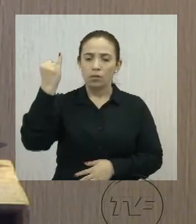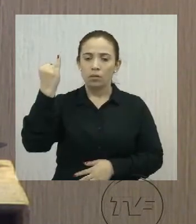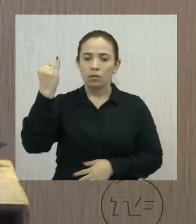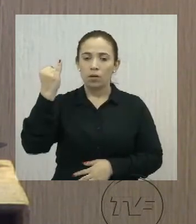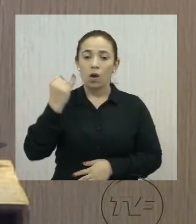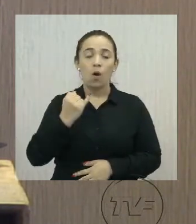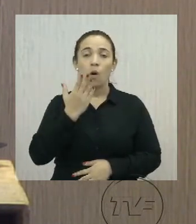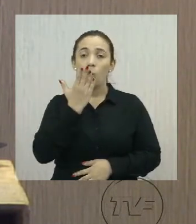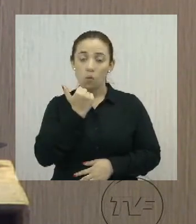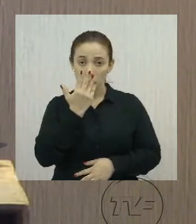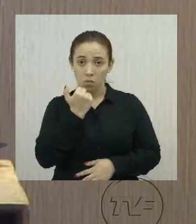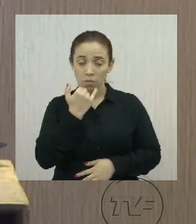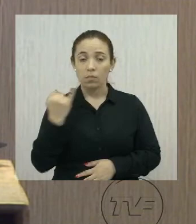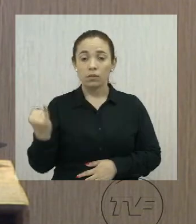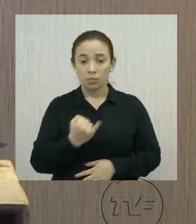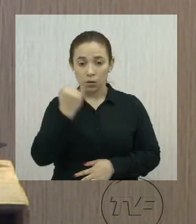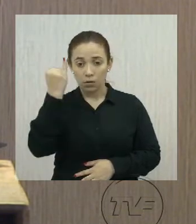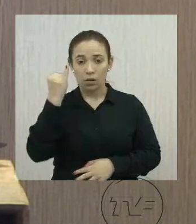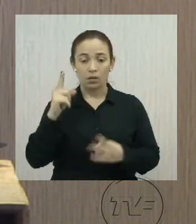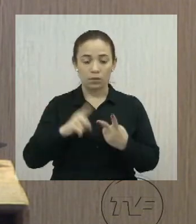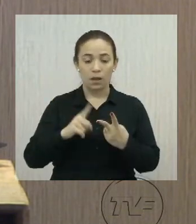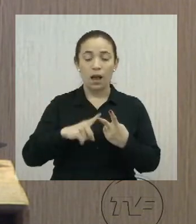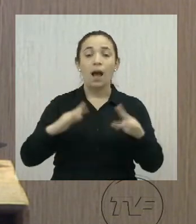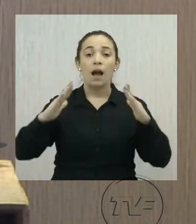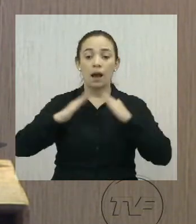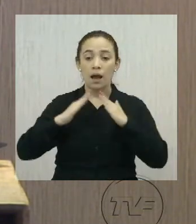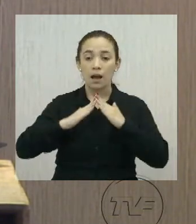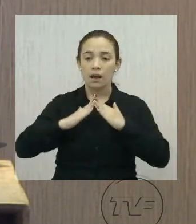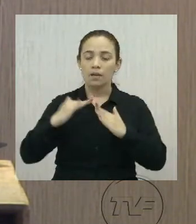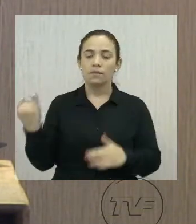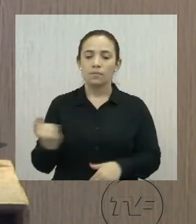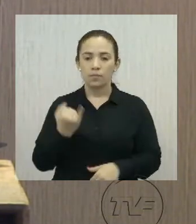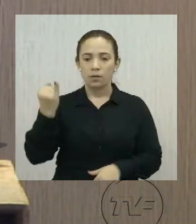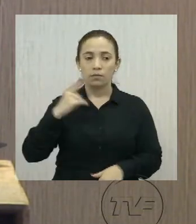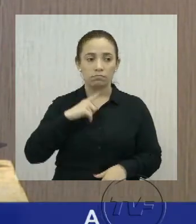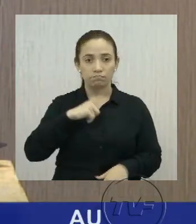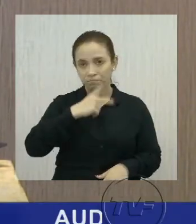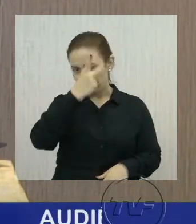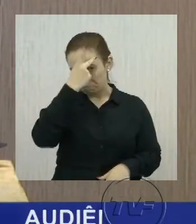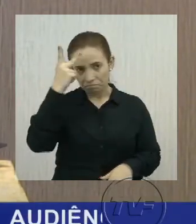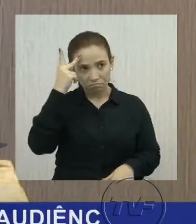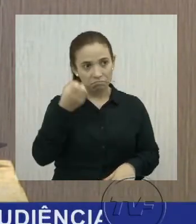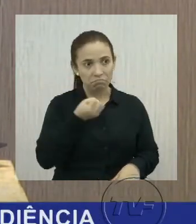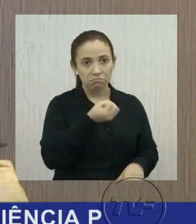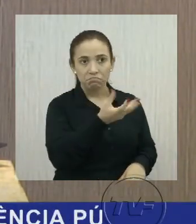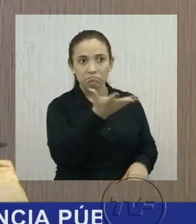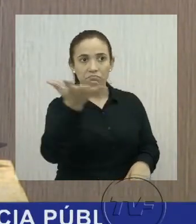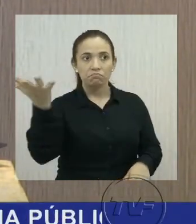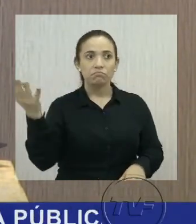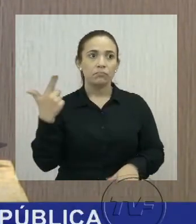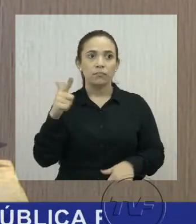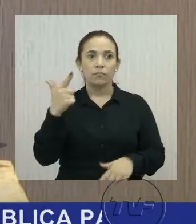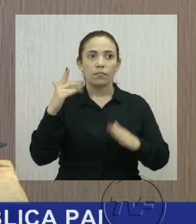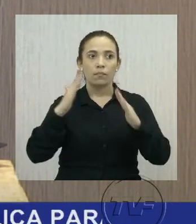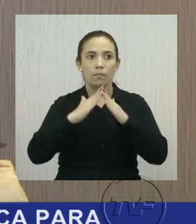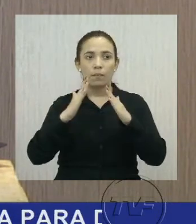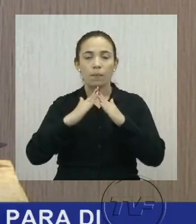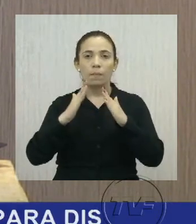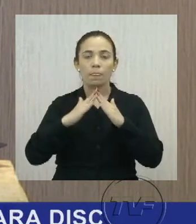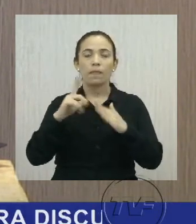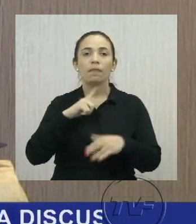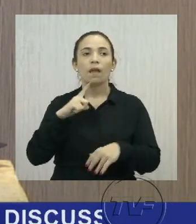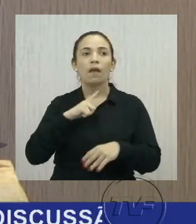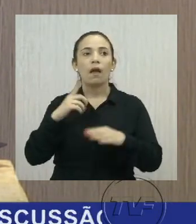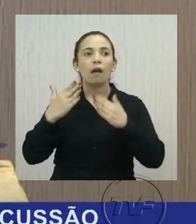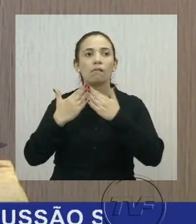comer é ter abrigo. E tem muita gente que não tem abrigo. Mora no leito de rio por falta